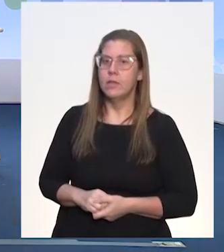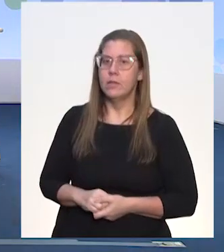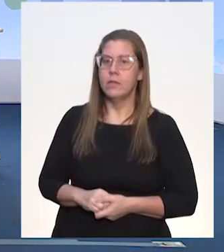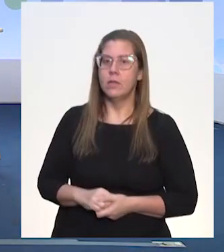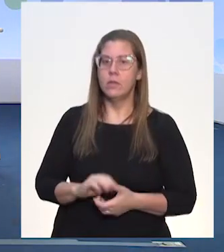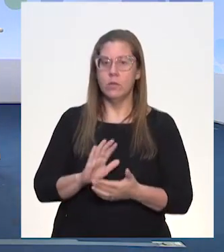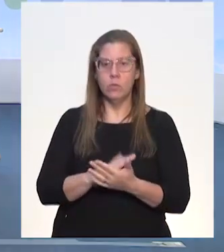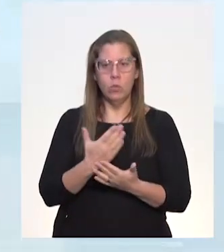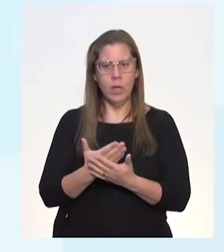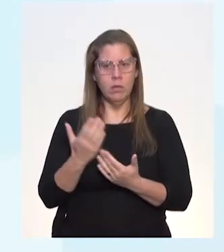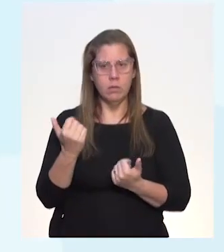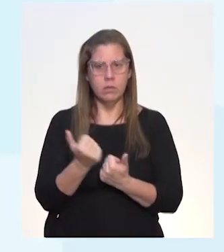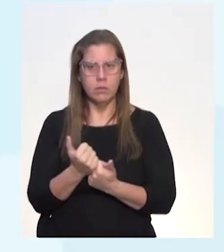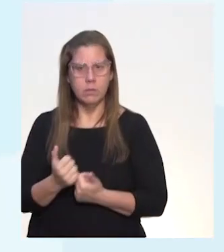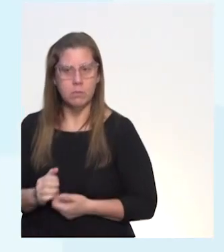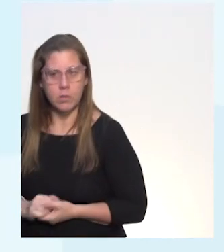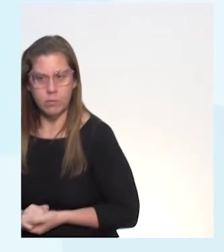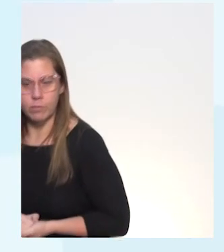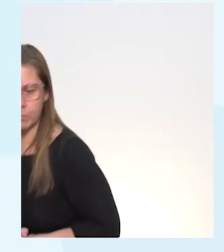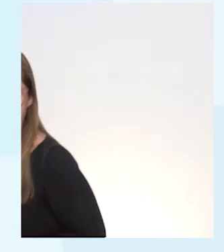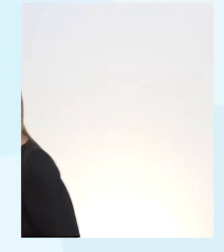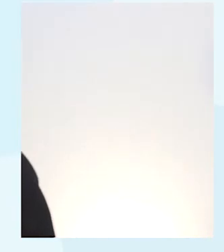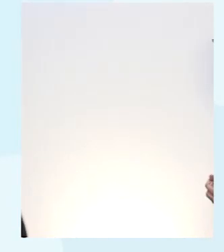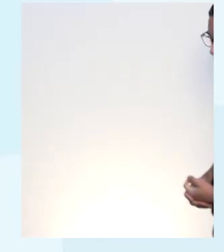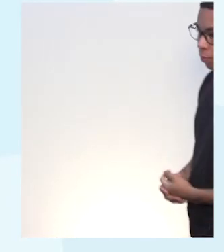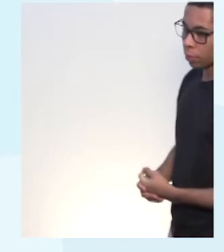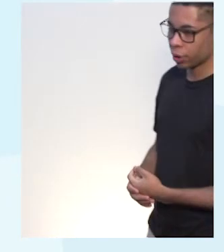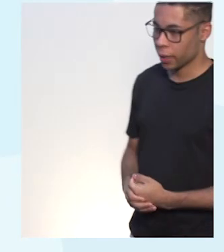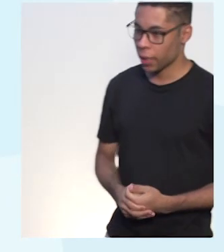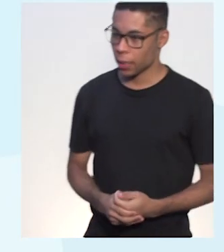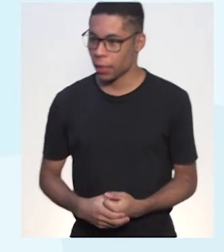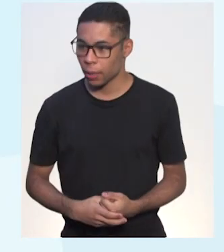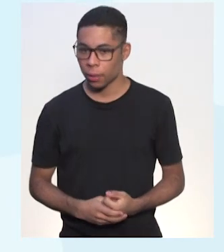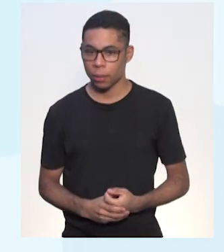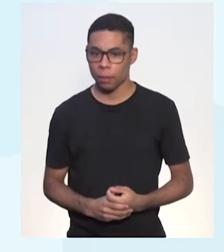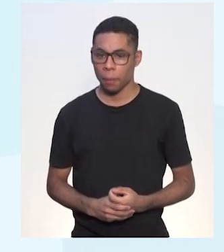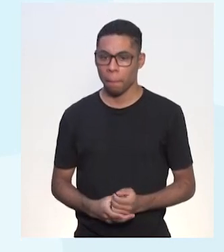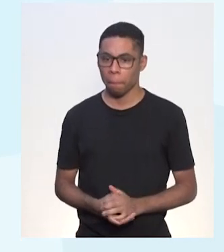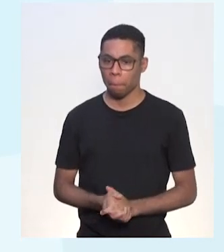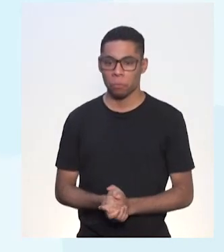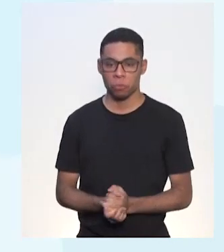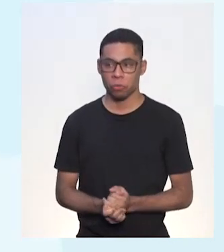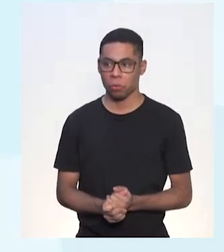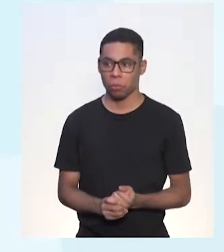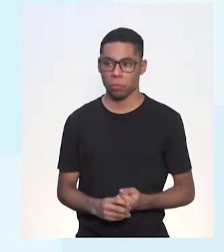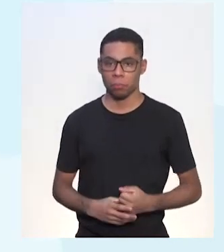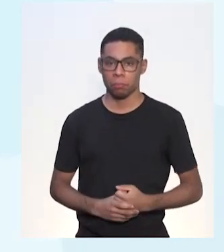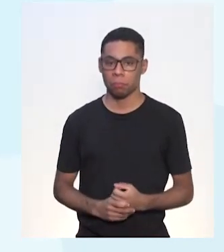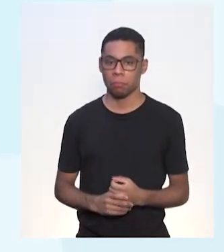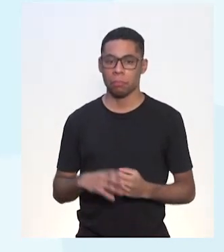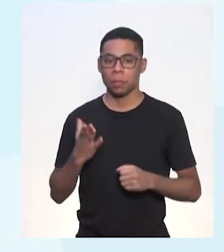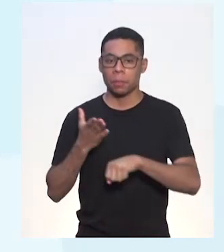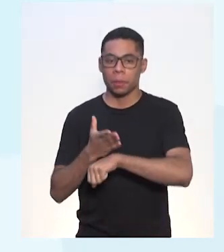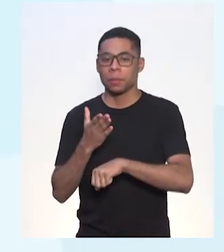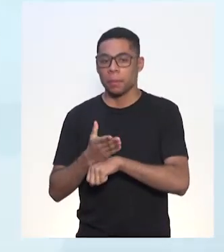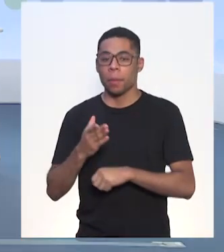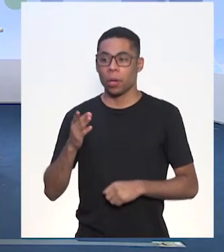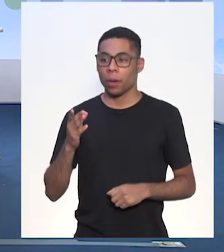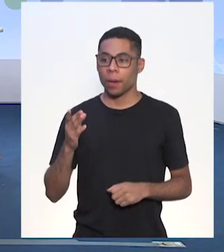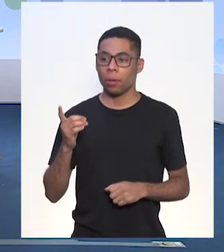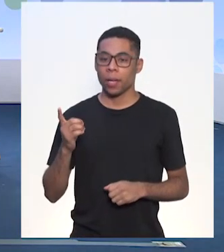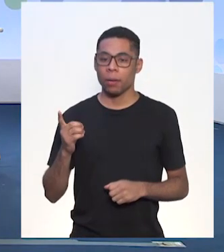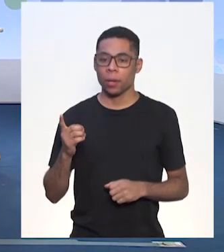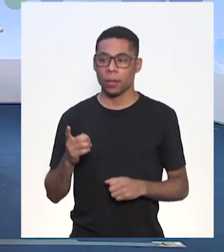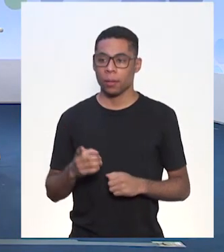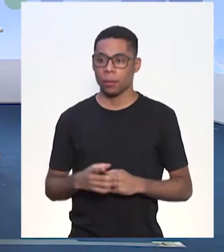Na Primeira Guerra Mundial, eu não mandei tropas, mas participei com recursos.